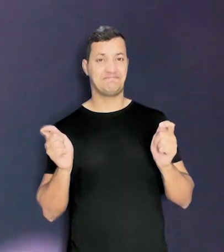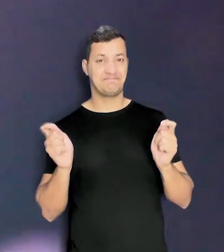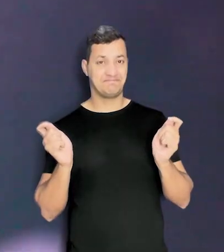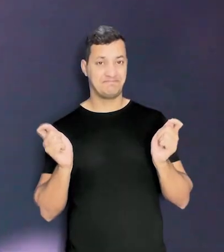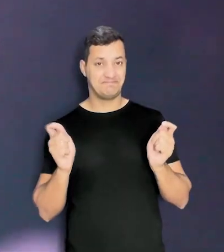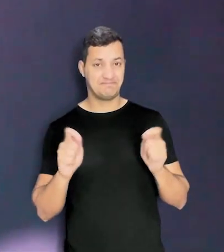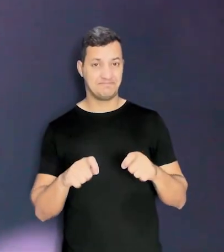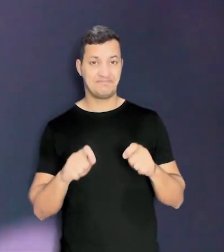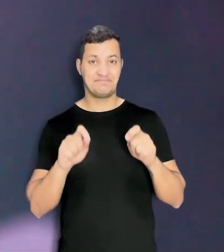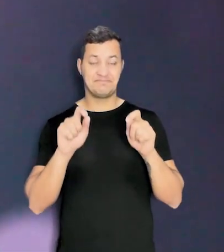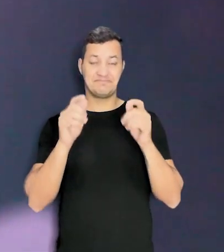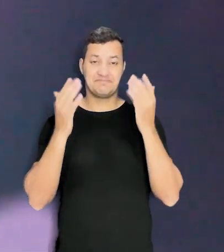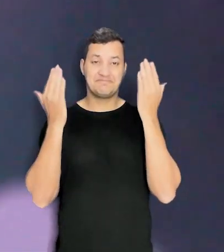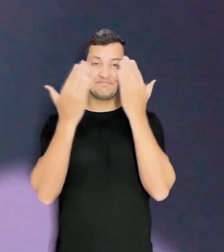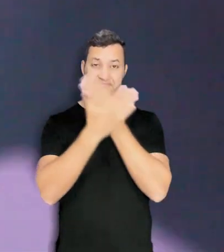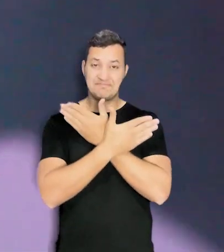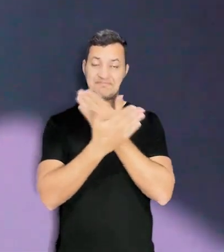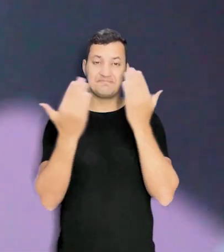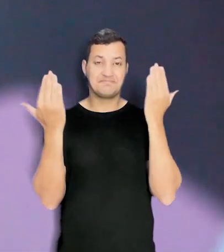Vai ser invisível.